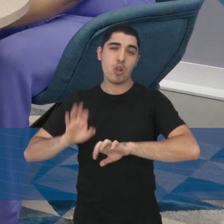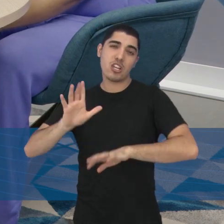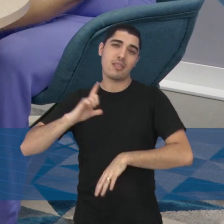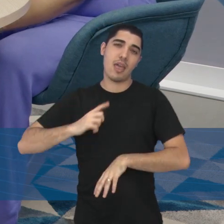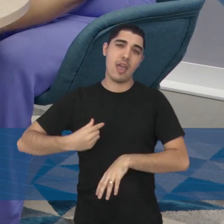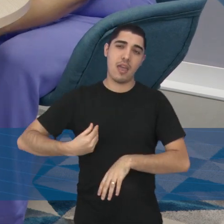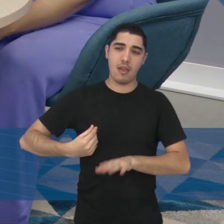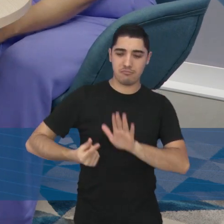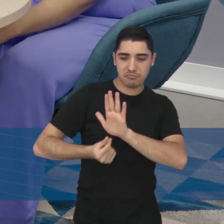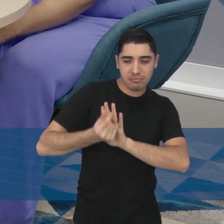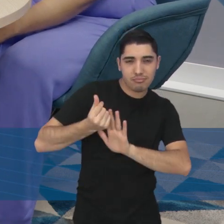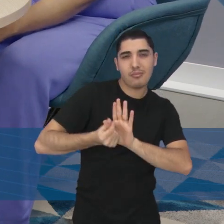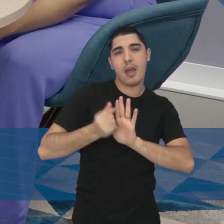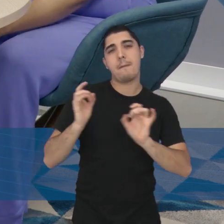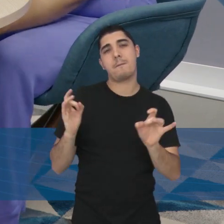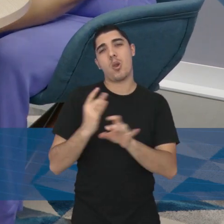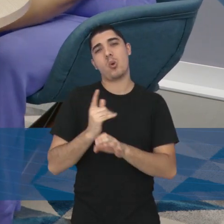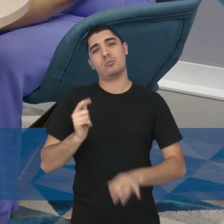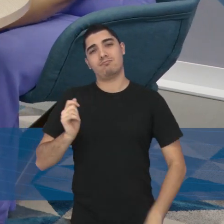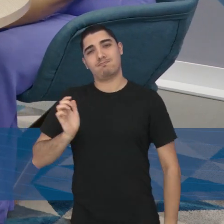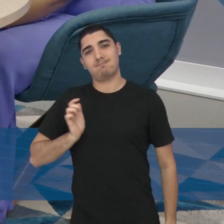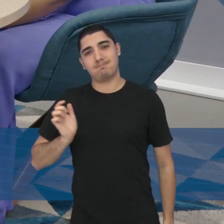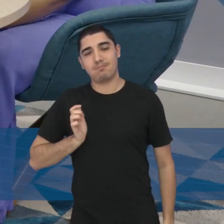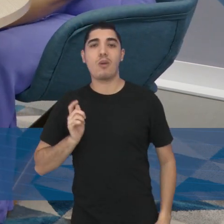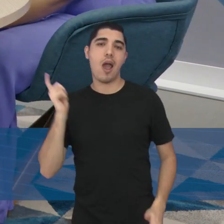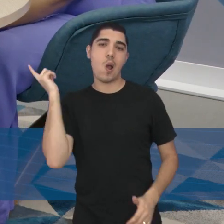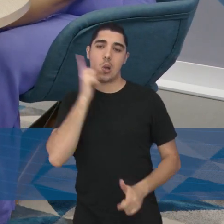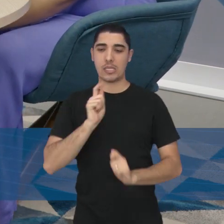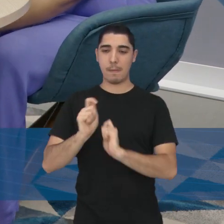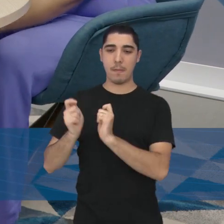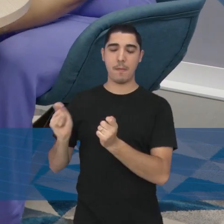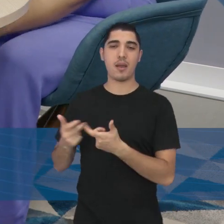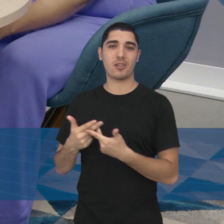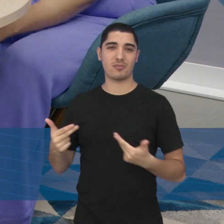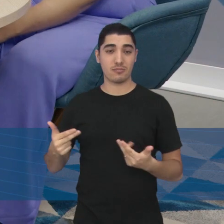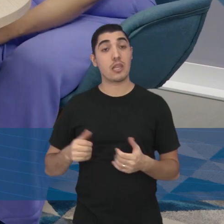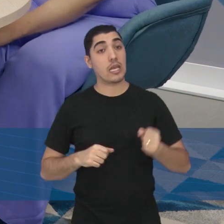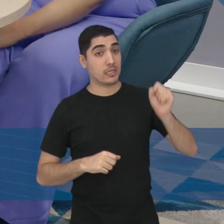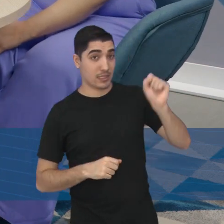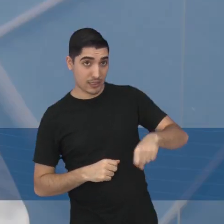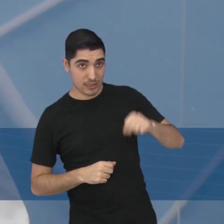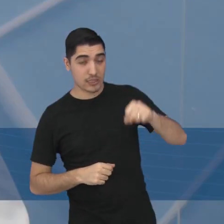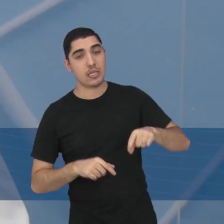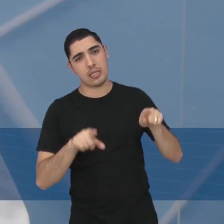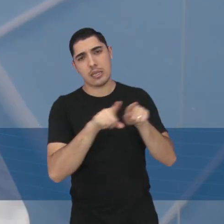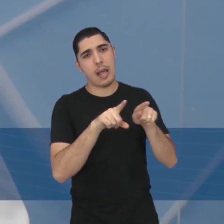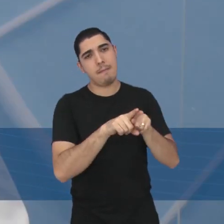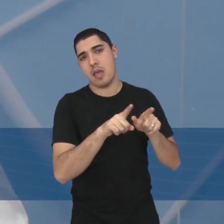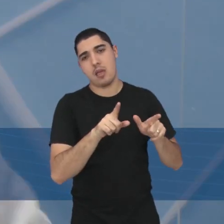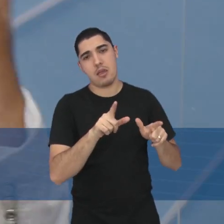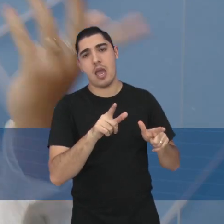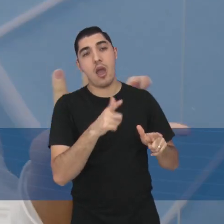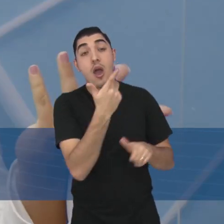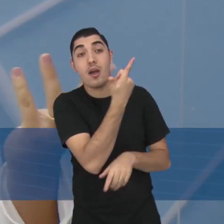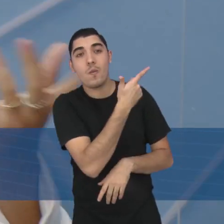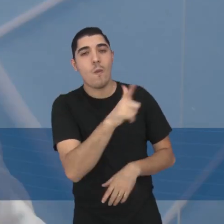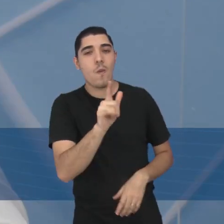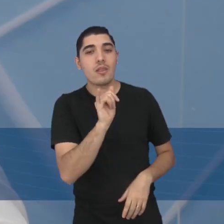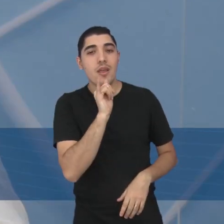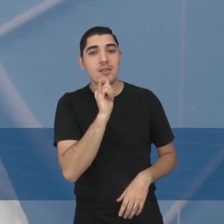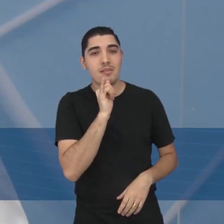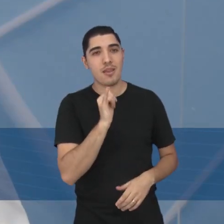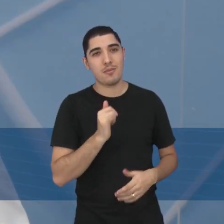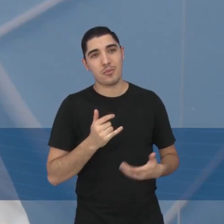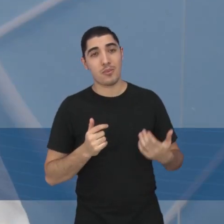uma Sim. vida financeiramente estável, muitas vezes relatam isso, né? Relata, e independente, né? Vou te dar outro exemplo.